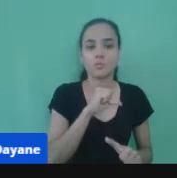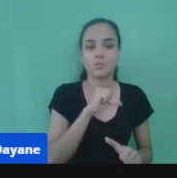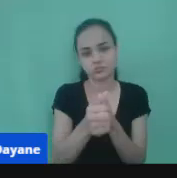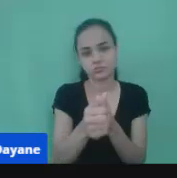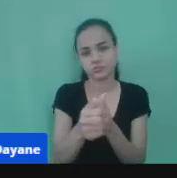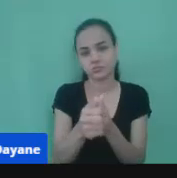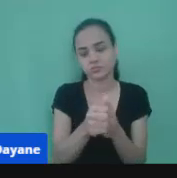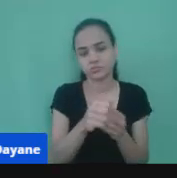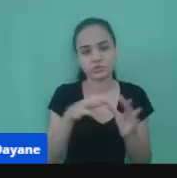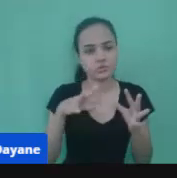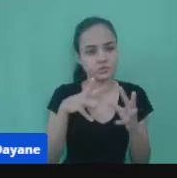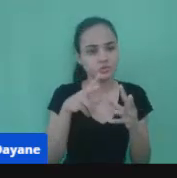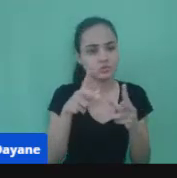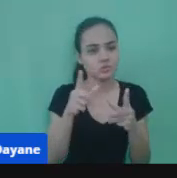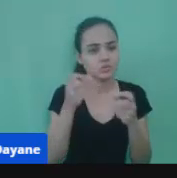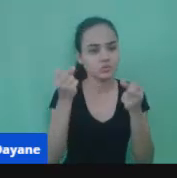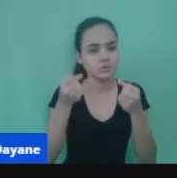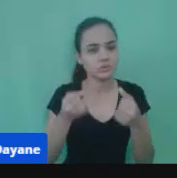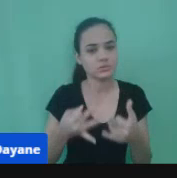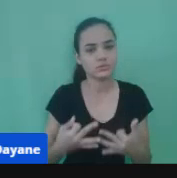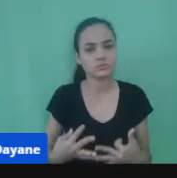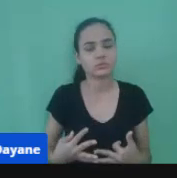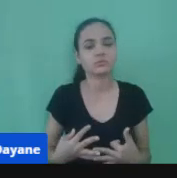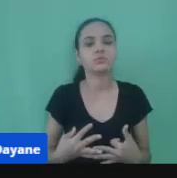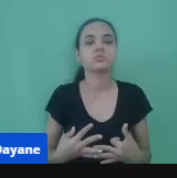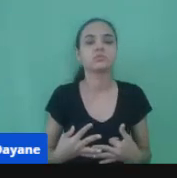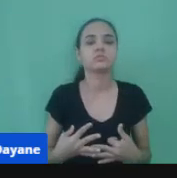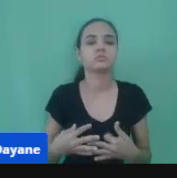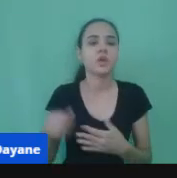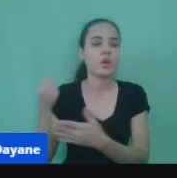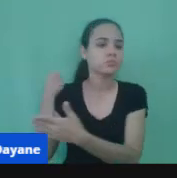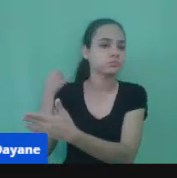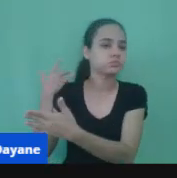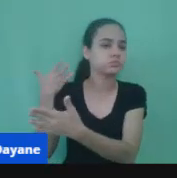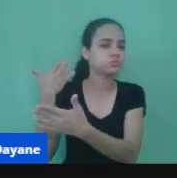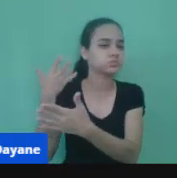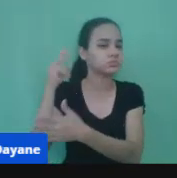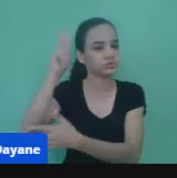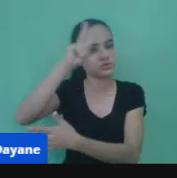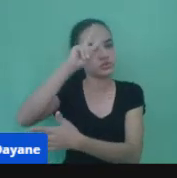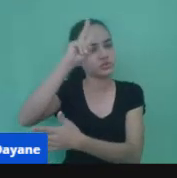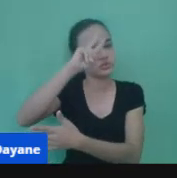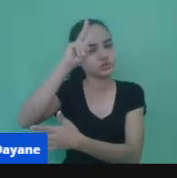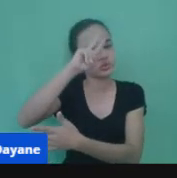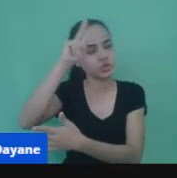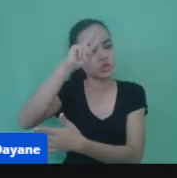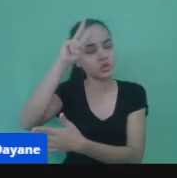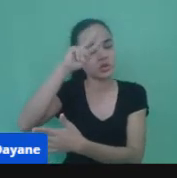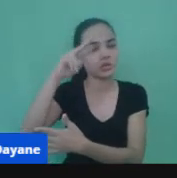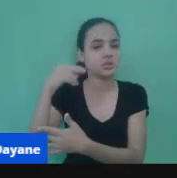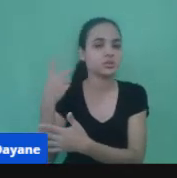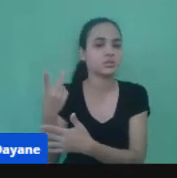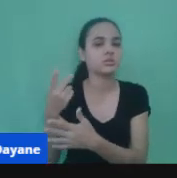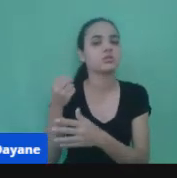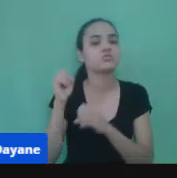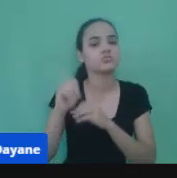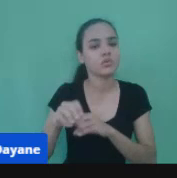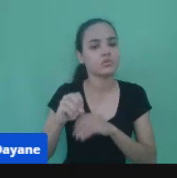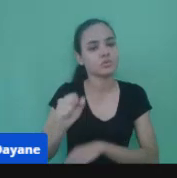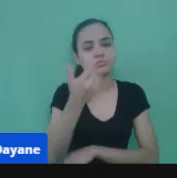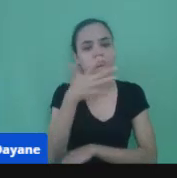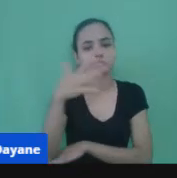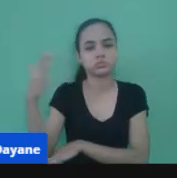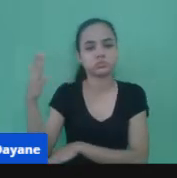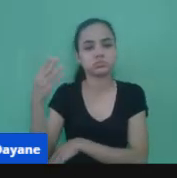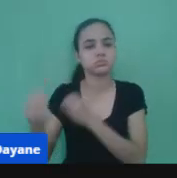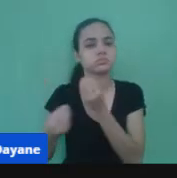trás falamos da história da educação ambiental, como ela é posta a nível global e como ela é posta aqui no Brasil. Vocês têm uma série de documentos